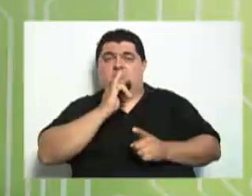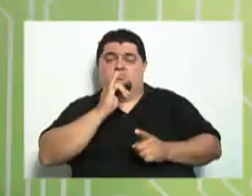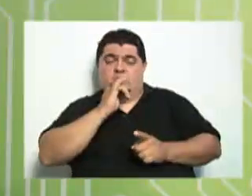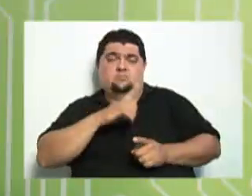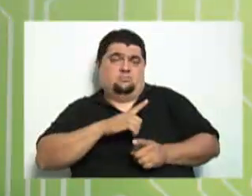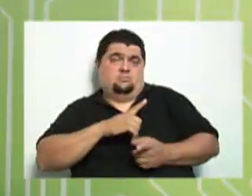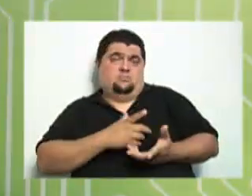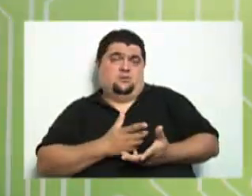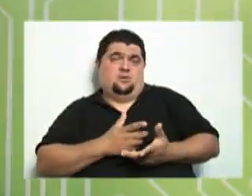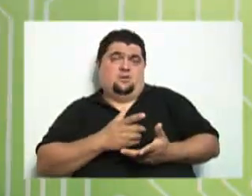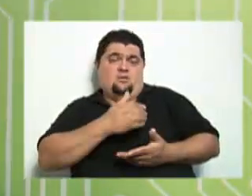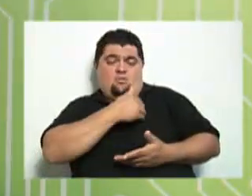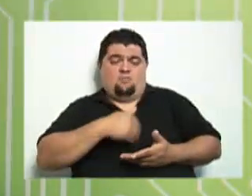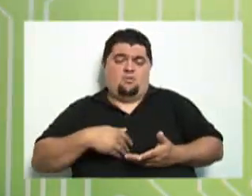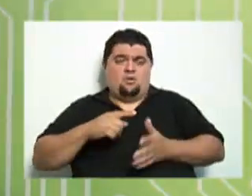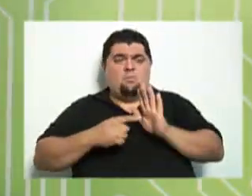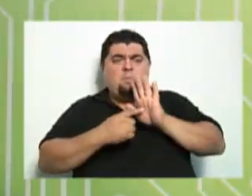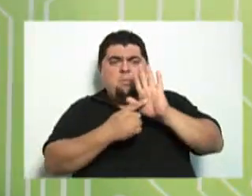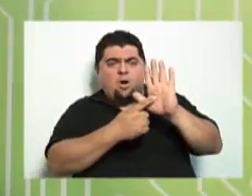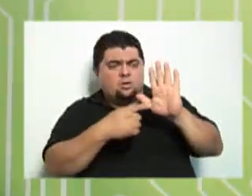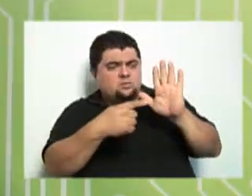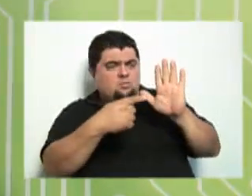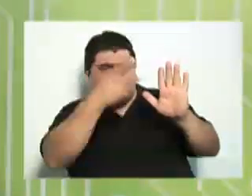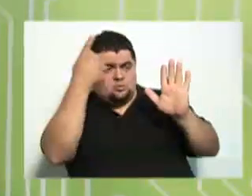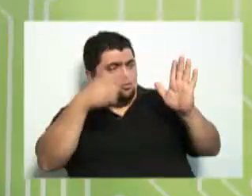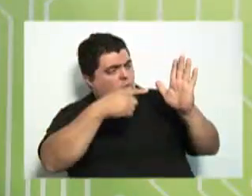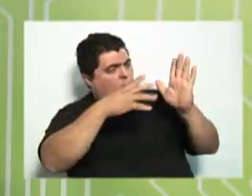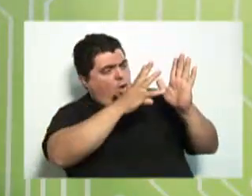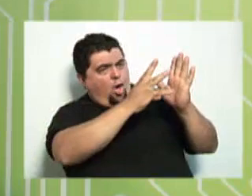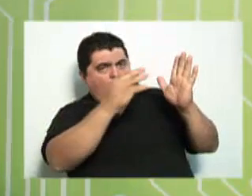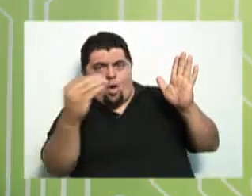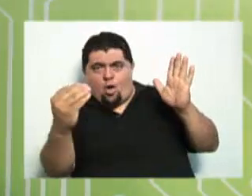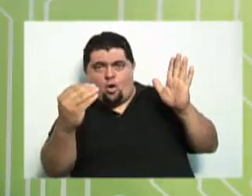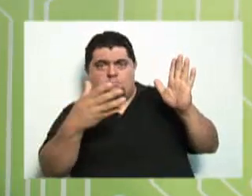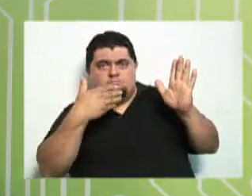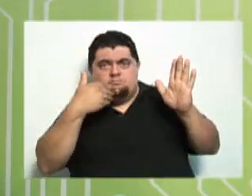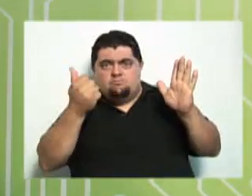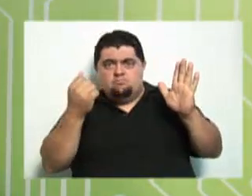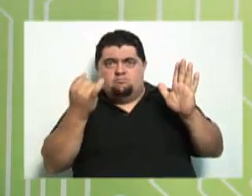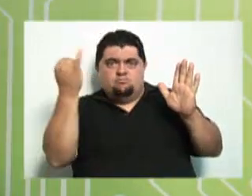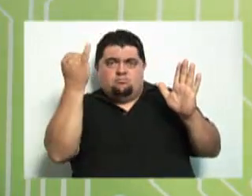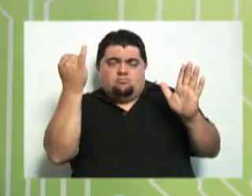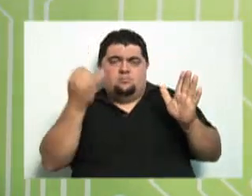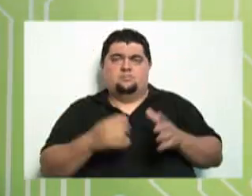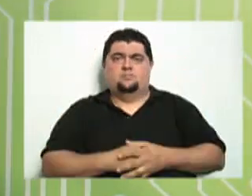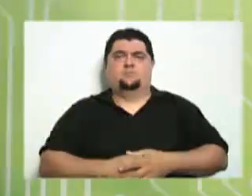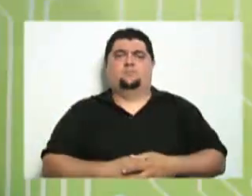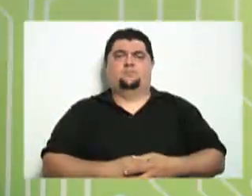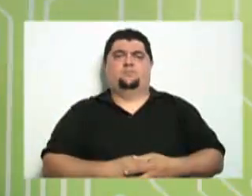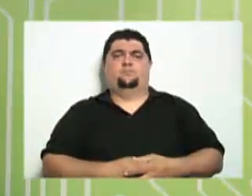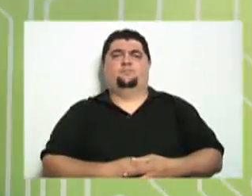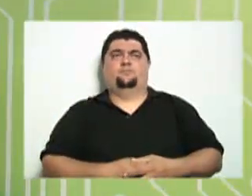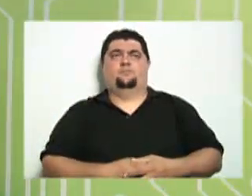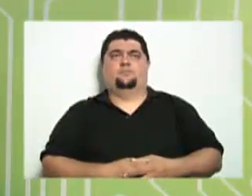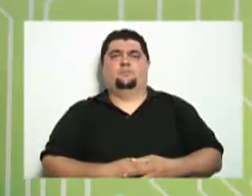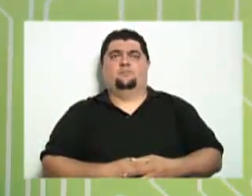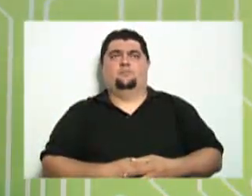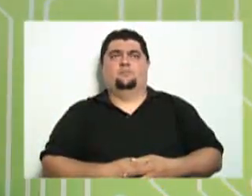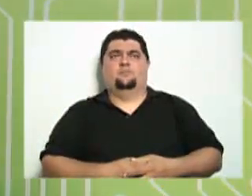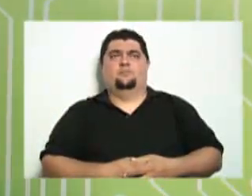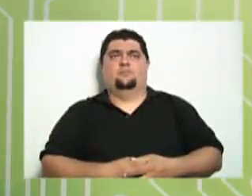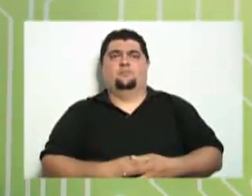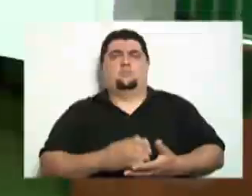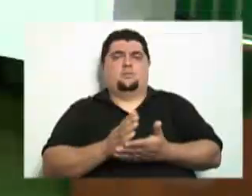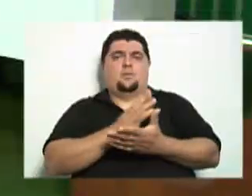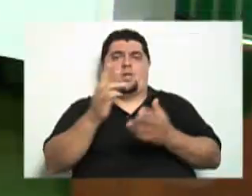coisas que o governo pode fazer para criar uma instituição que seja positiva para todos dentro da sociedade. A gente tem algumas